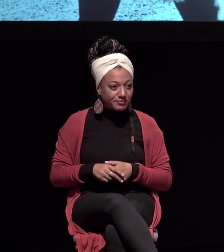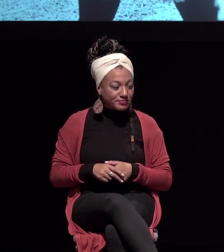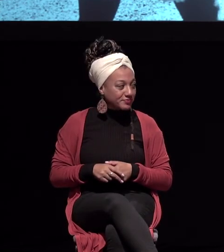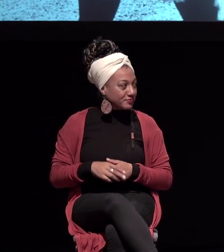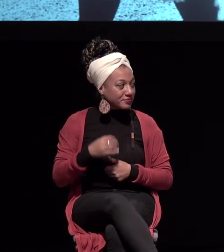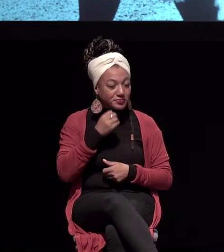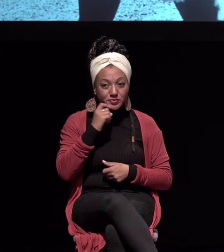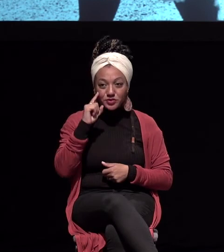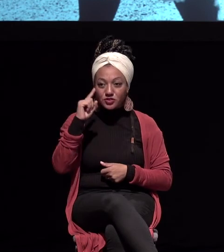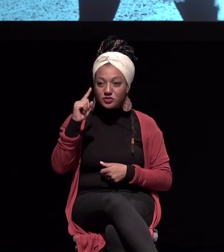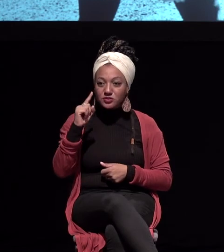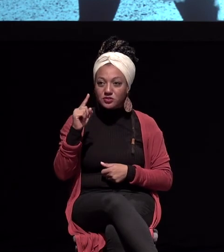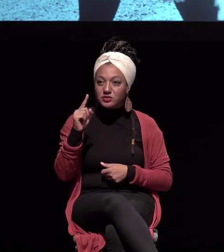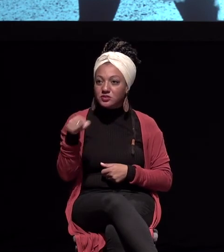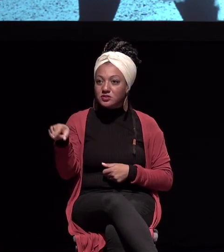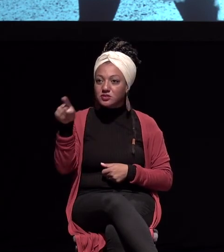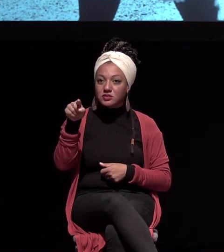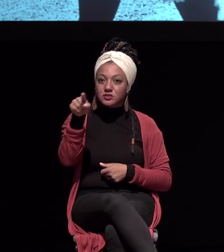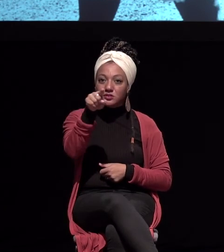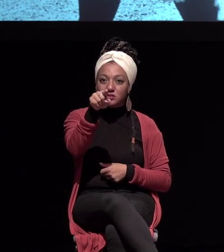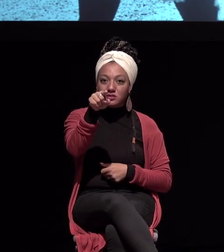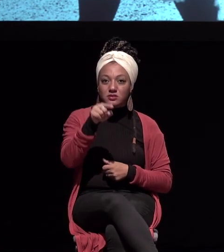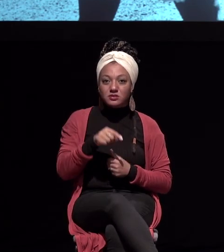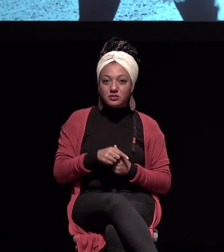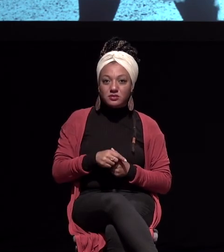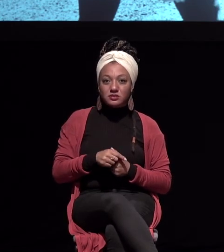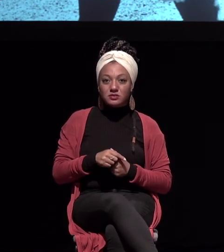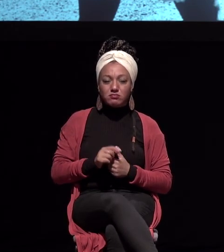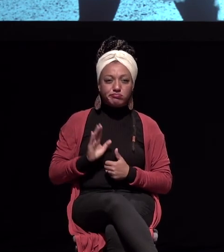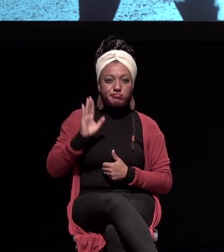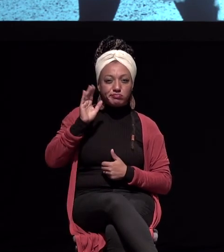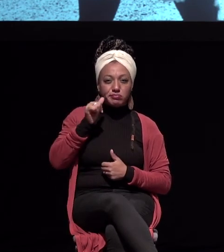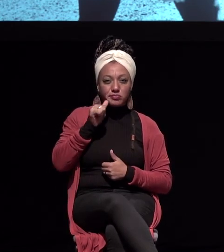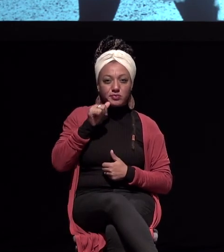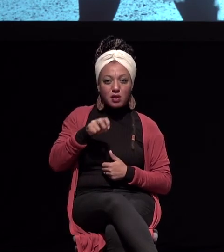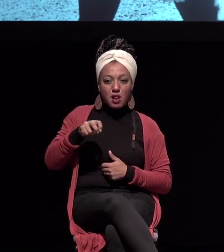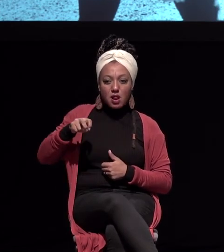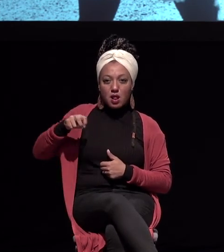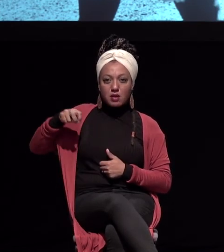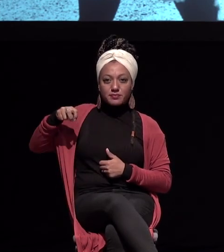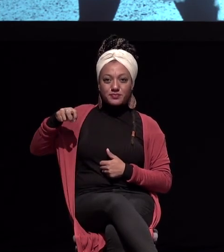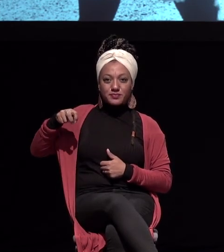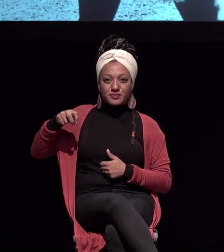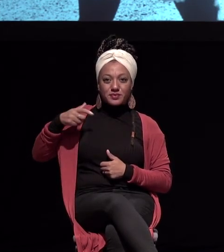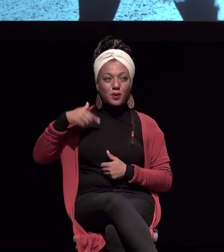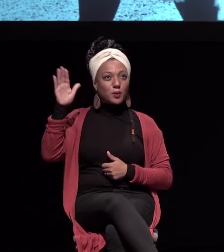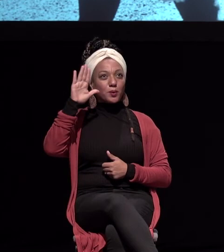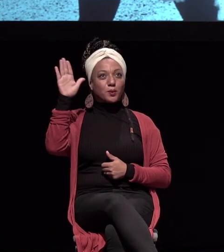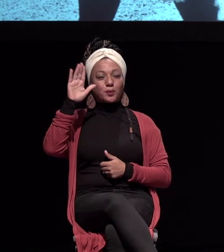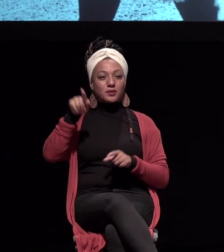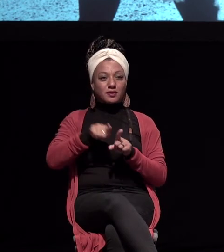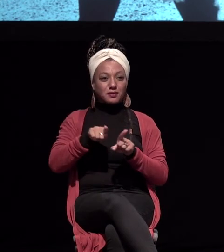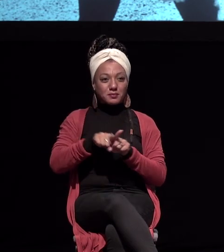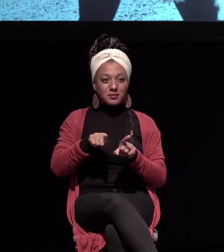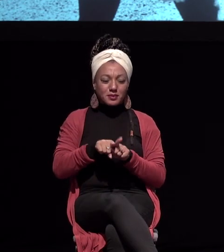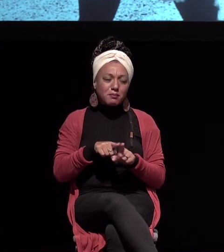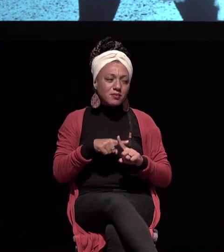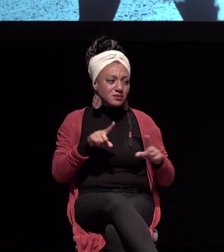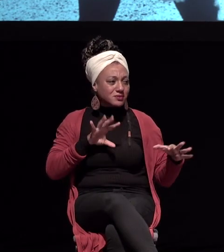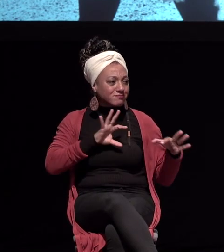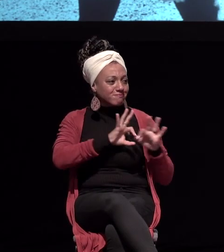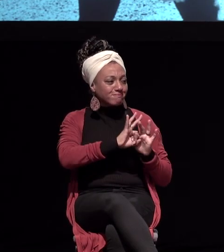Bom dia. Aqui, ó. Aqui em cima. Isabela, também estou assim, ó. Mas estamos